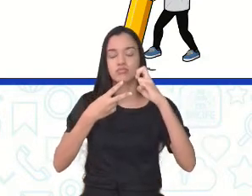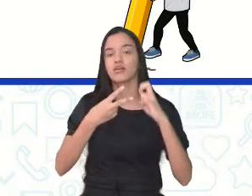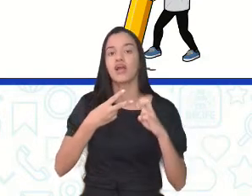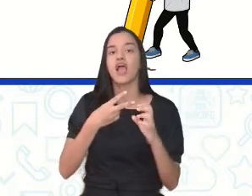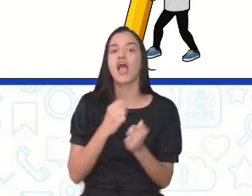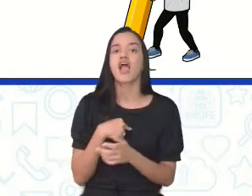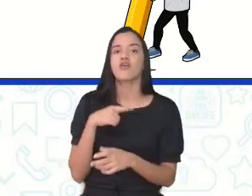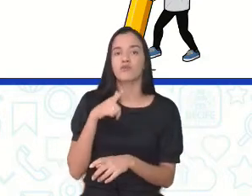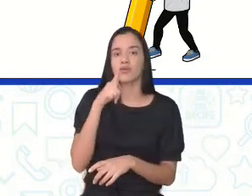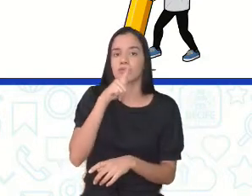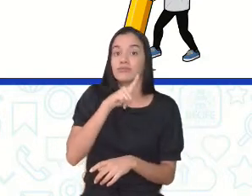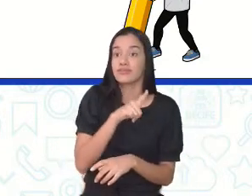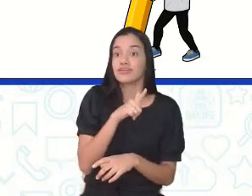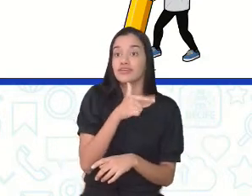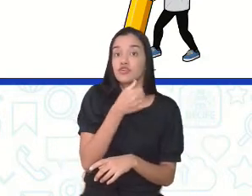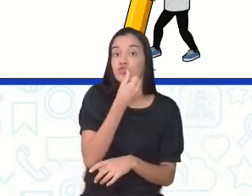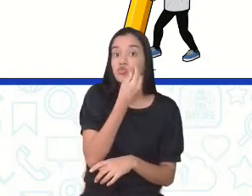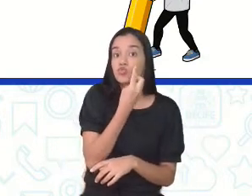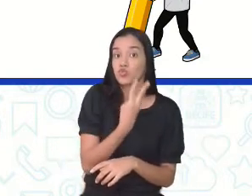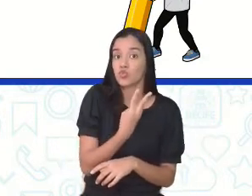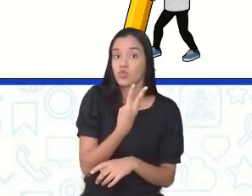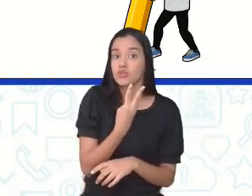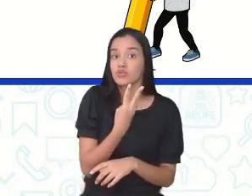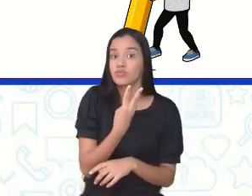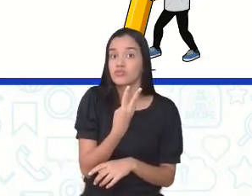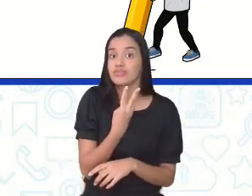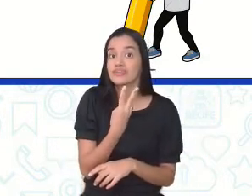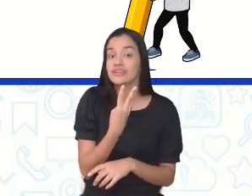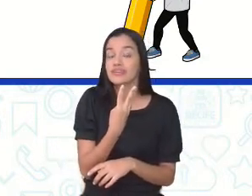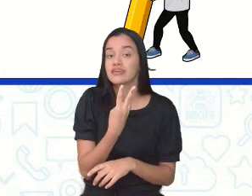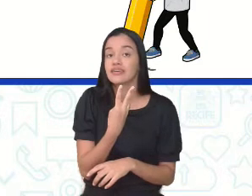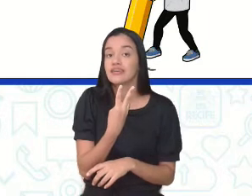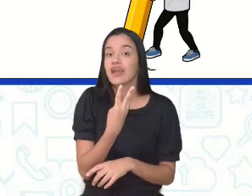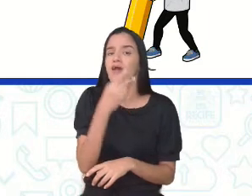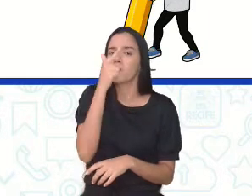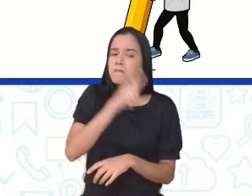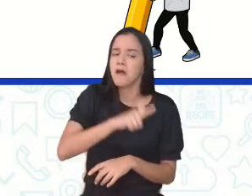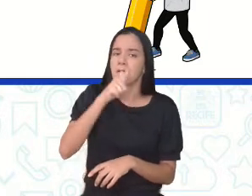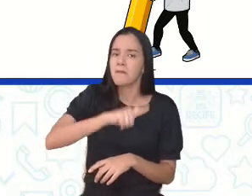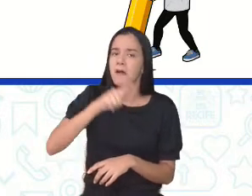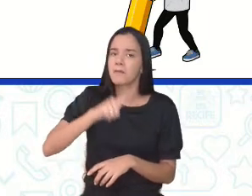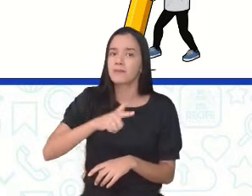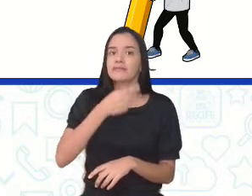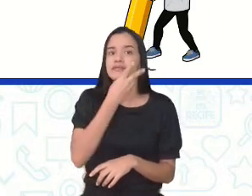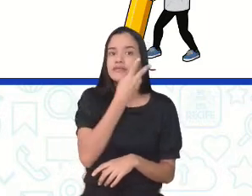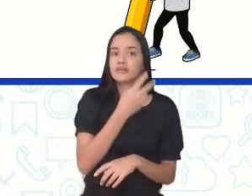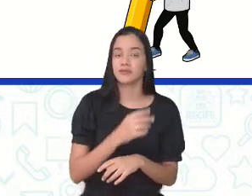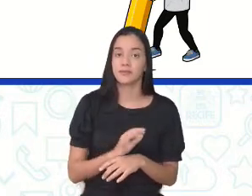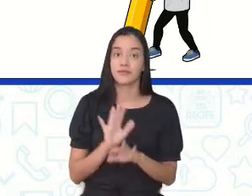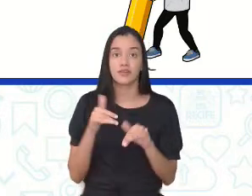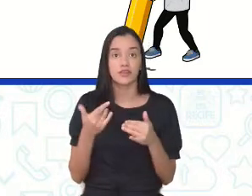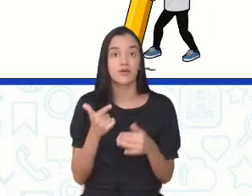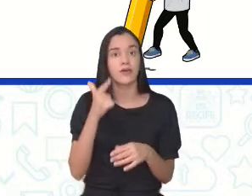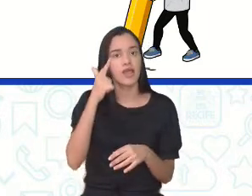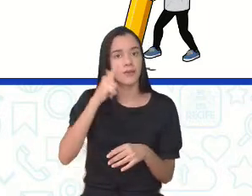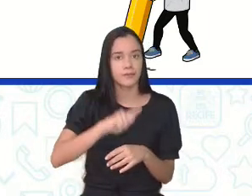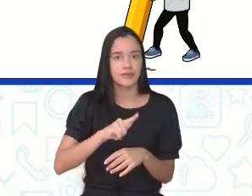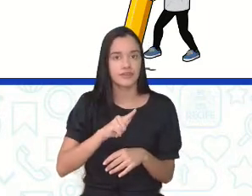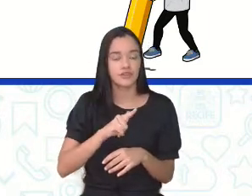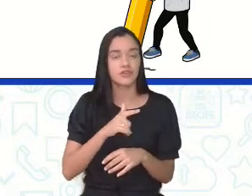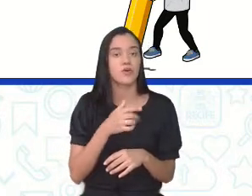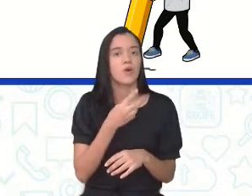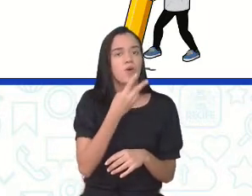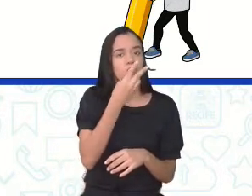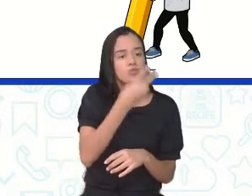eu vou repetir o 2 quantas vezes? Vou repetir o 2 5 vezes, certo? Então, repetindo aí o 2